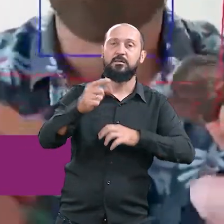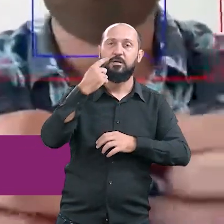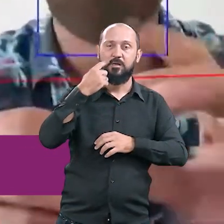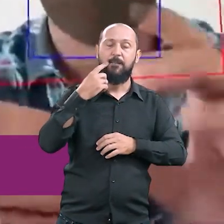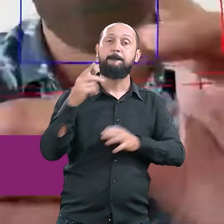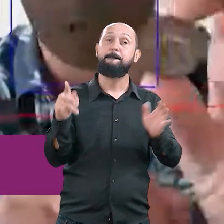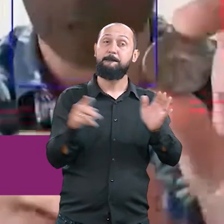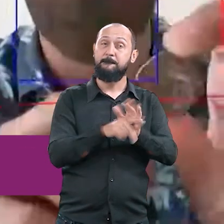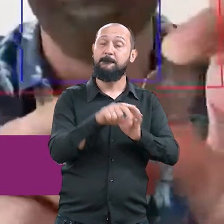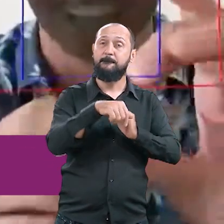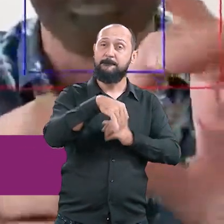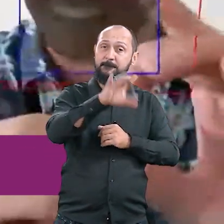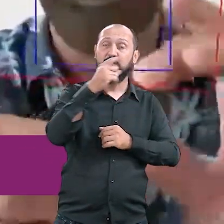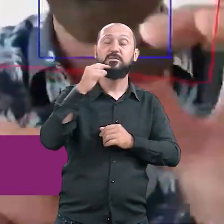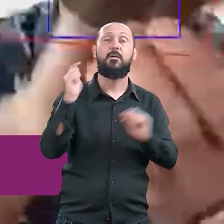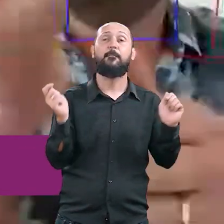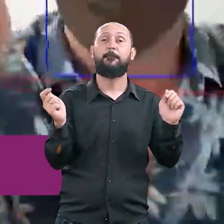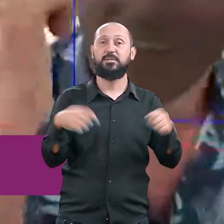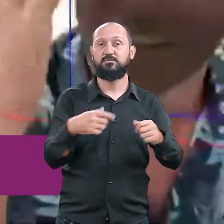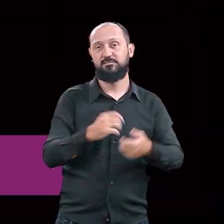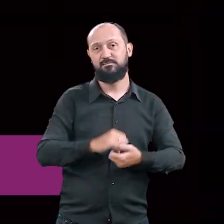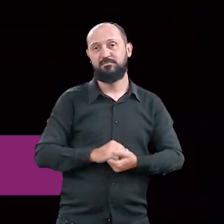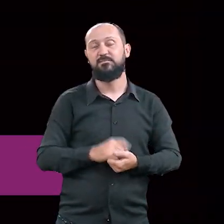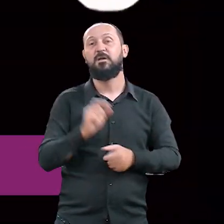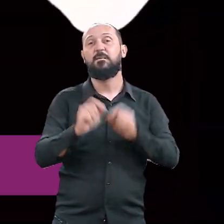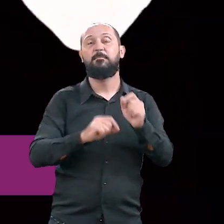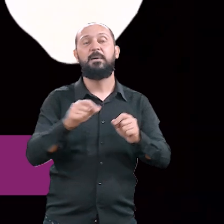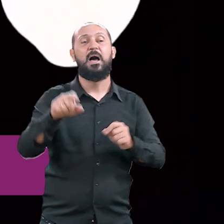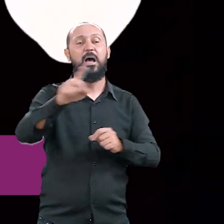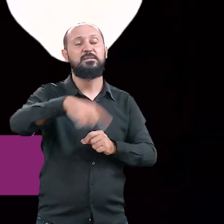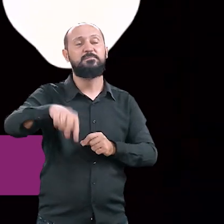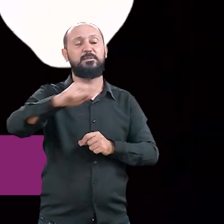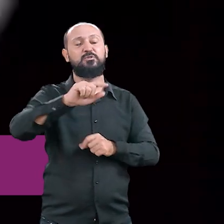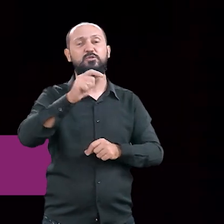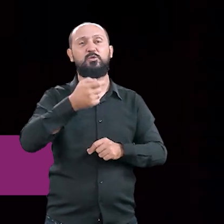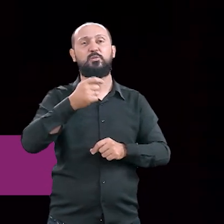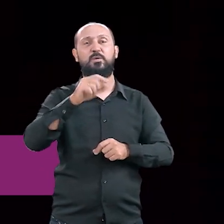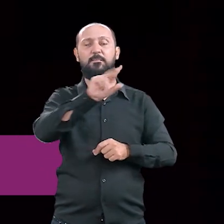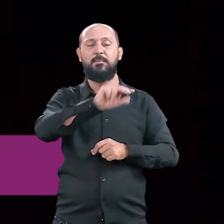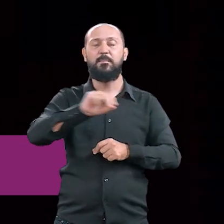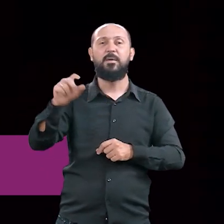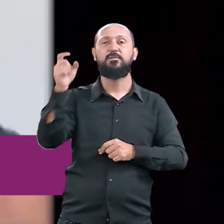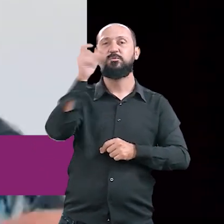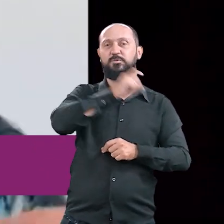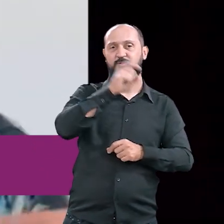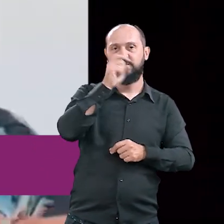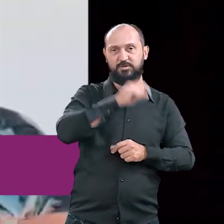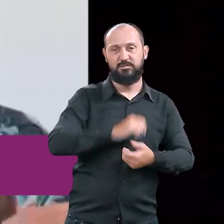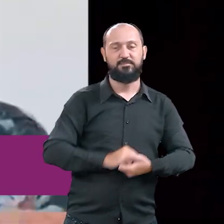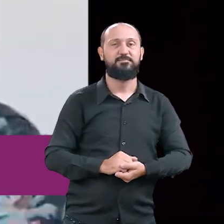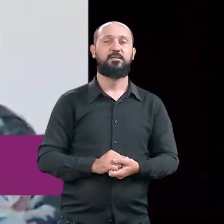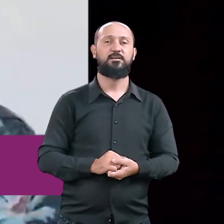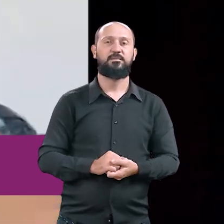candidatos. Agora, se o candidato fizer qualquer ferramenta onde um